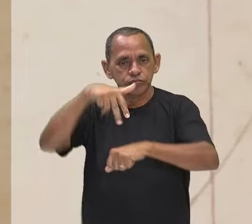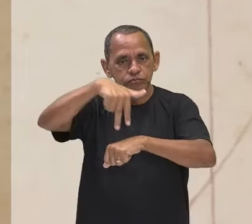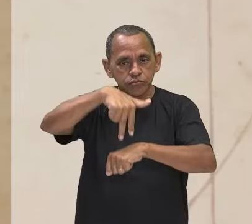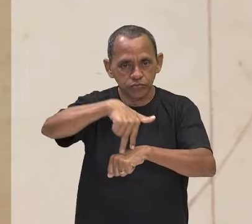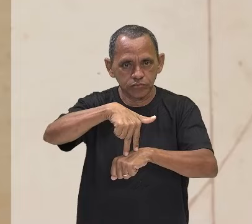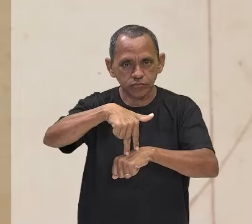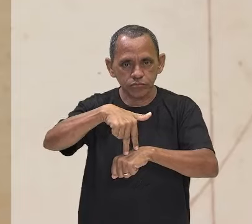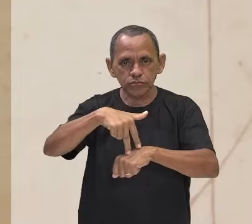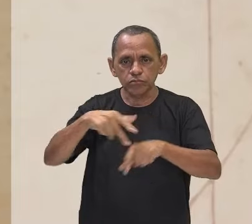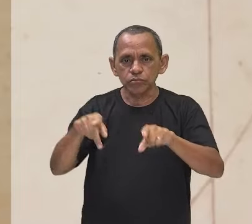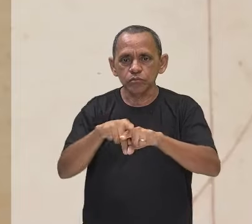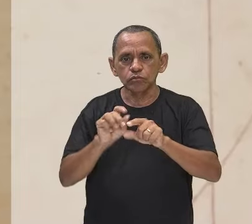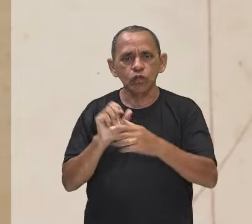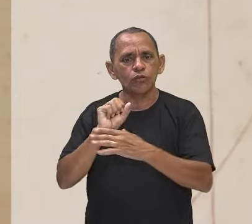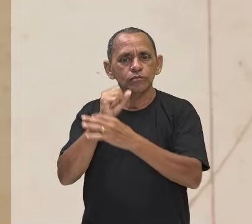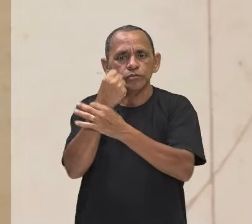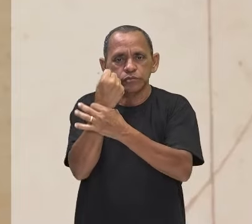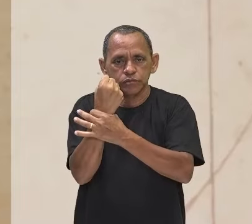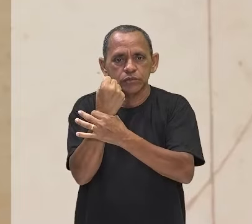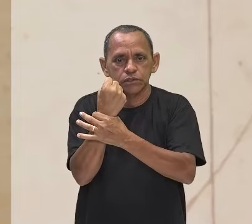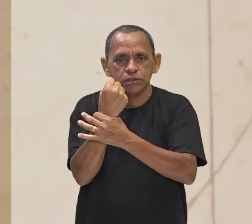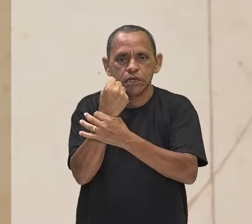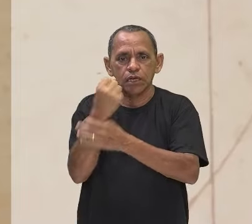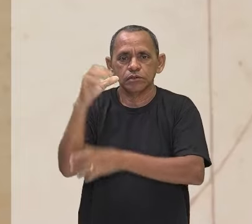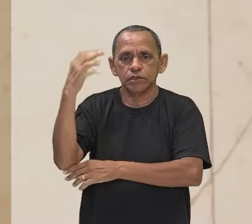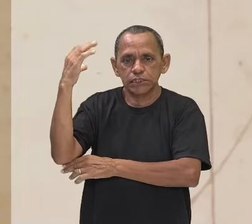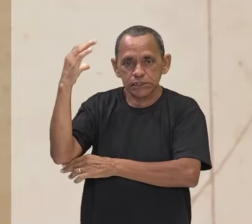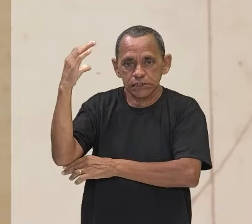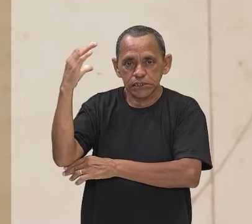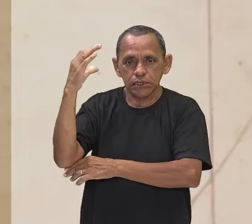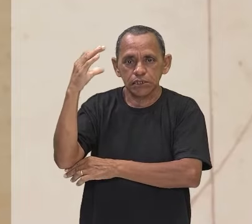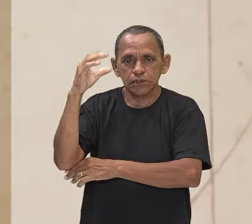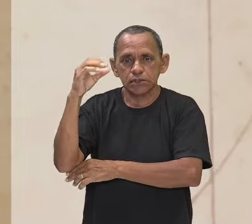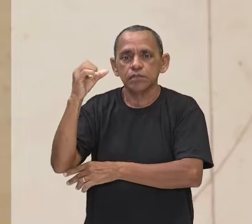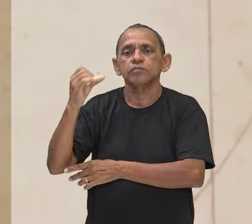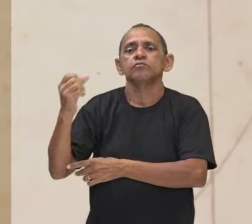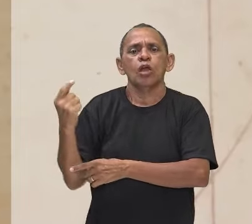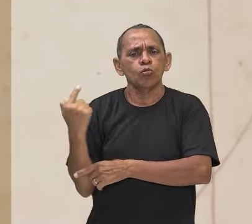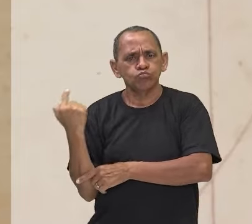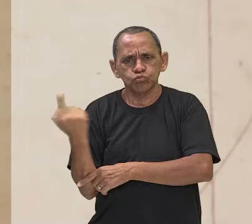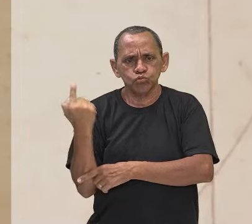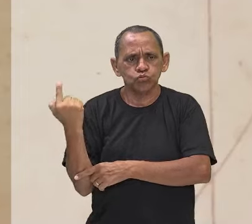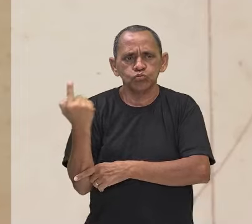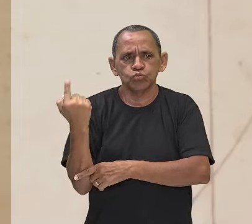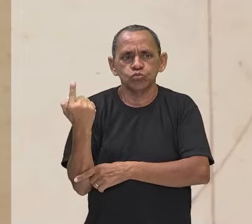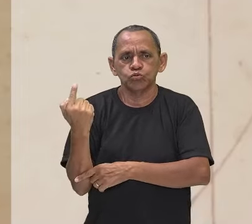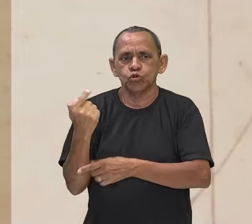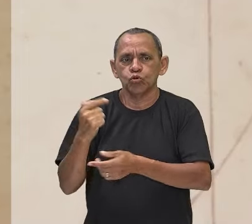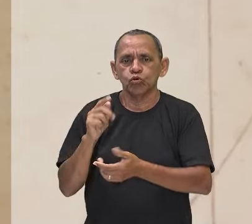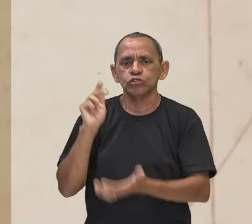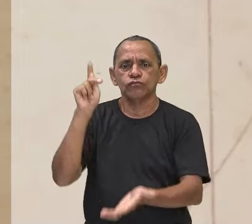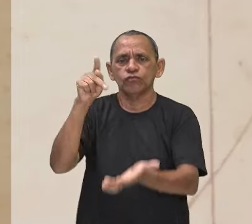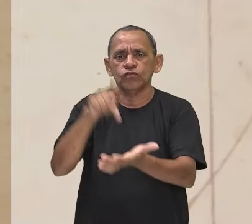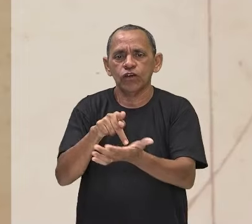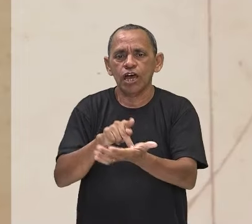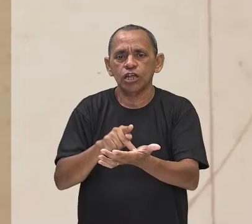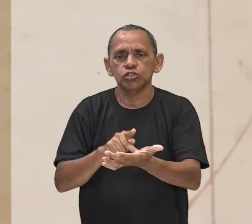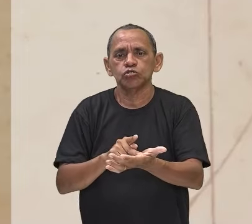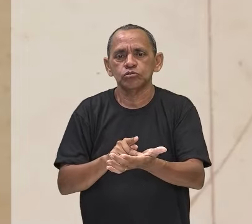essa ideia, dizendo que a ciência é o único caminho metodológico que nós podemos